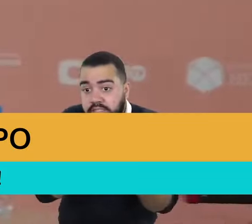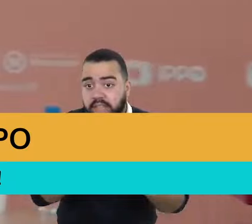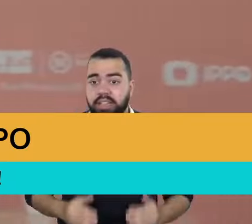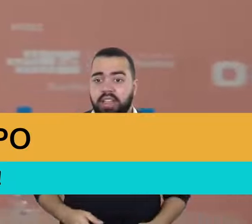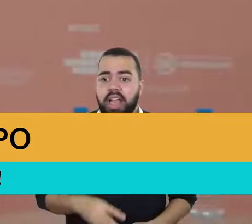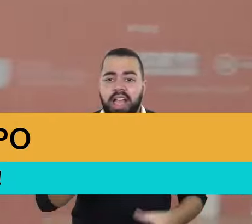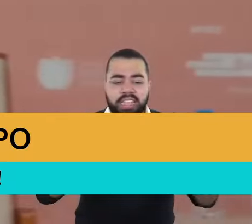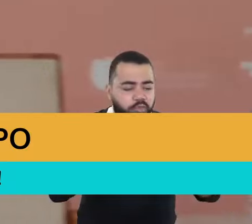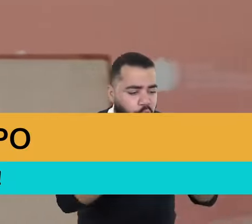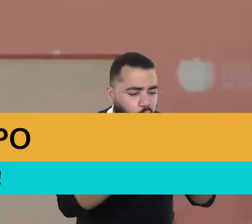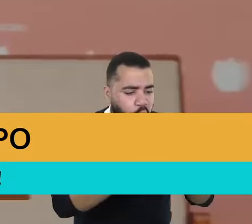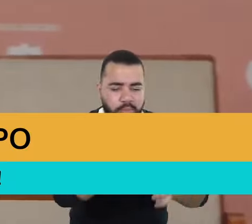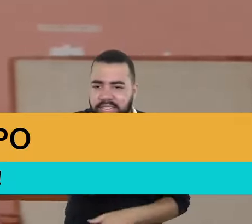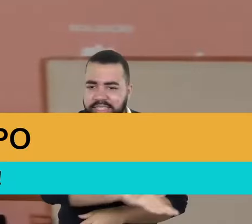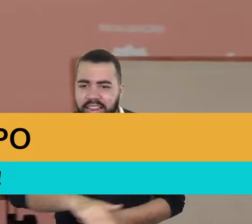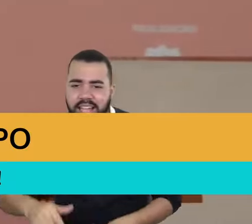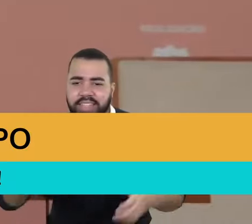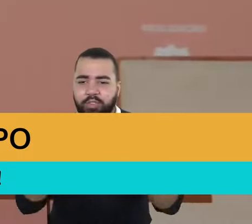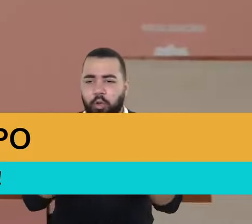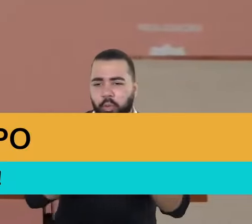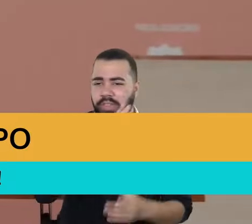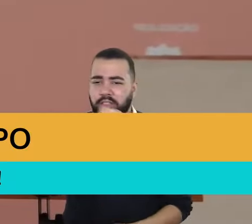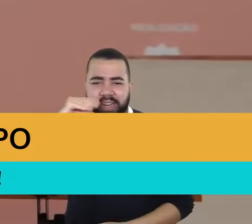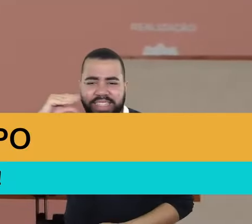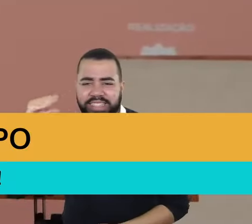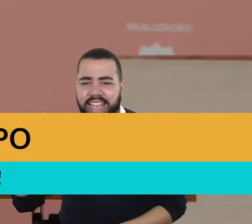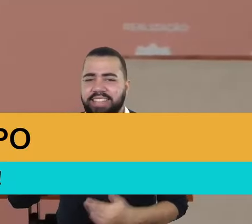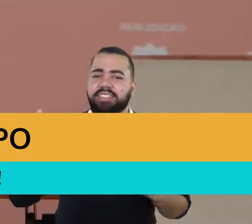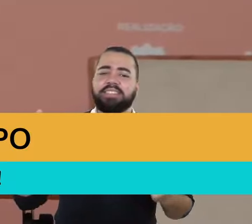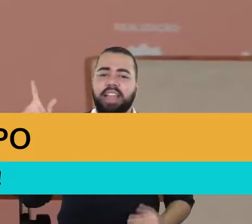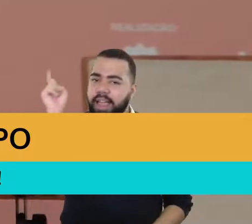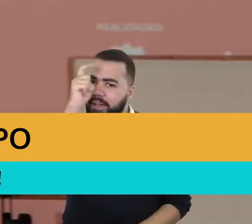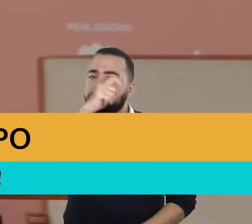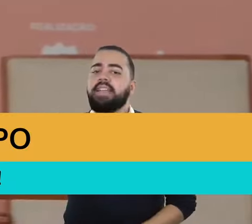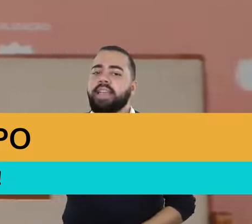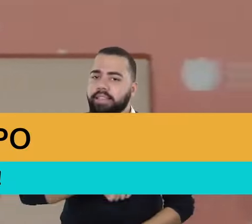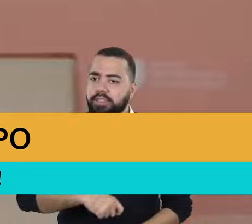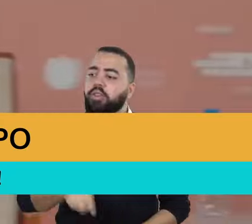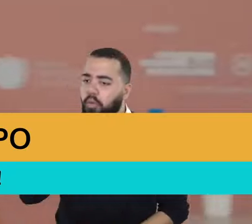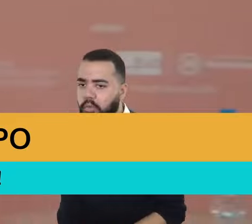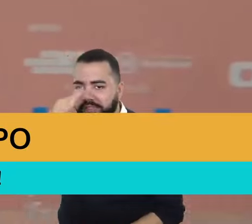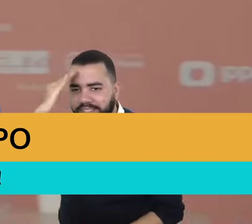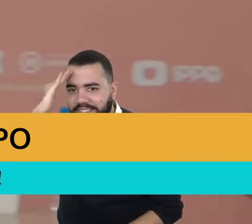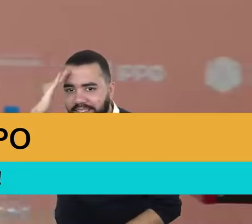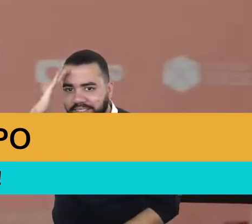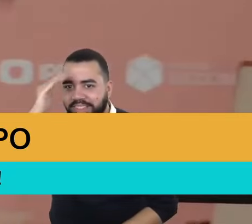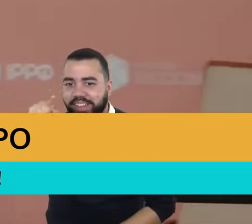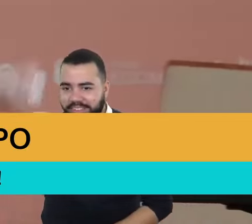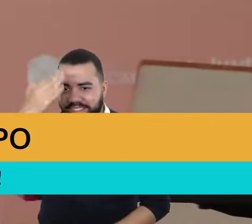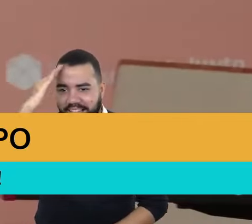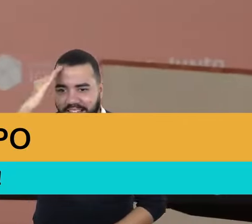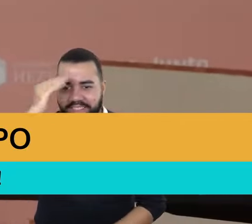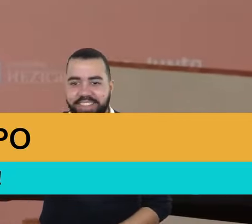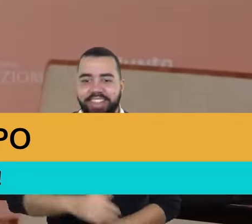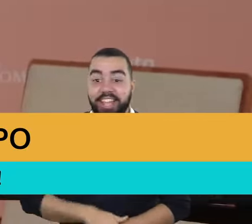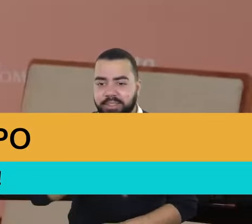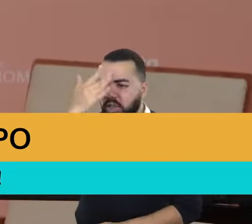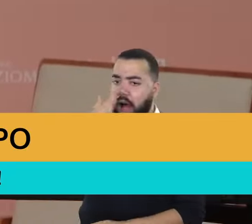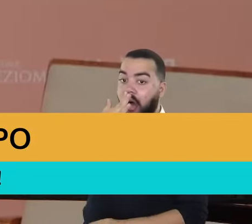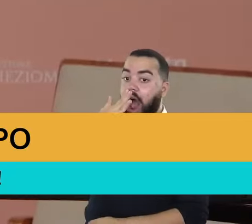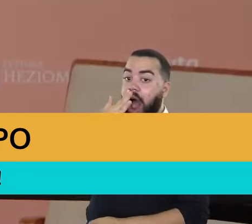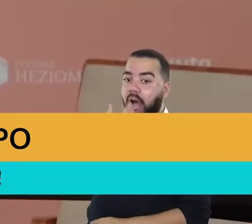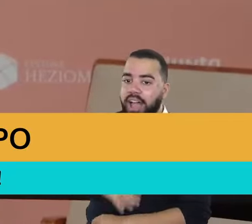grupo infantil, o escândalo da adolescência, sabe? Que o pessoal, o irmão deve saber, você deve também, né? Tem um pezinho, né? No escândalo.